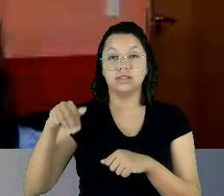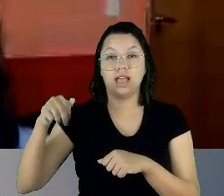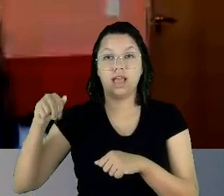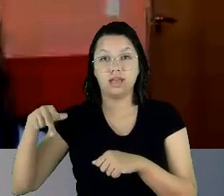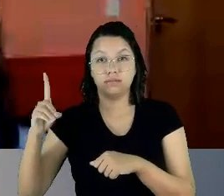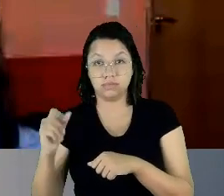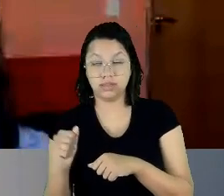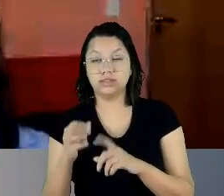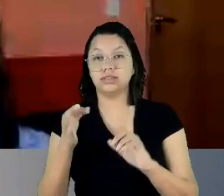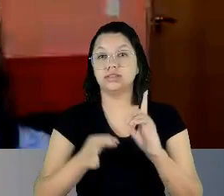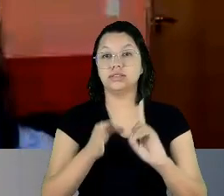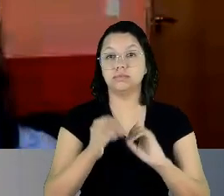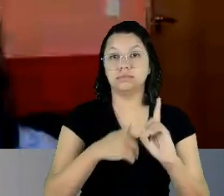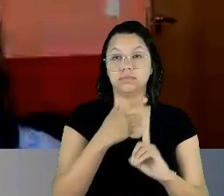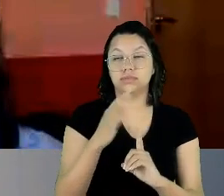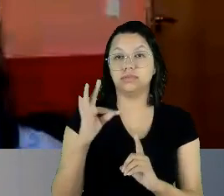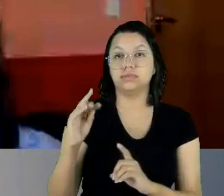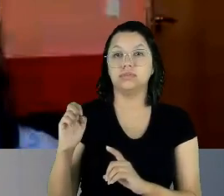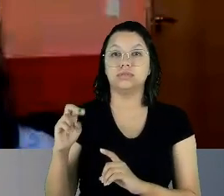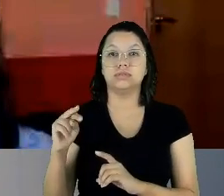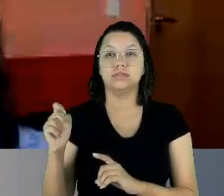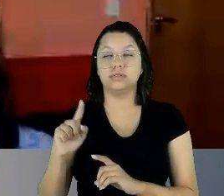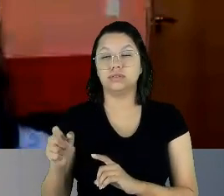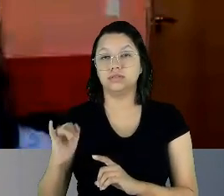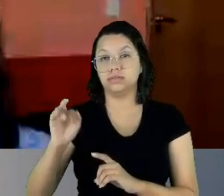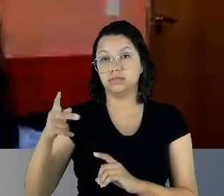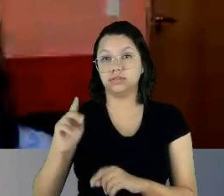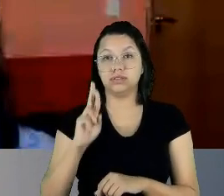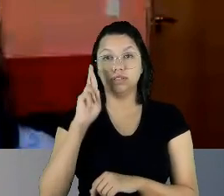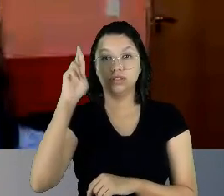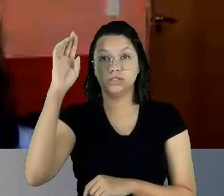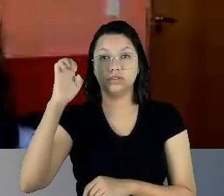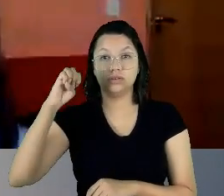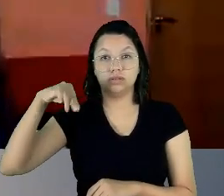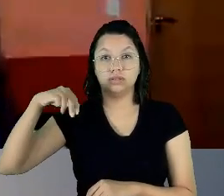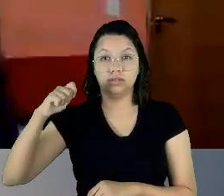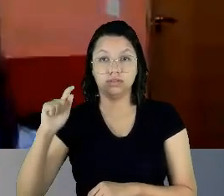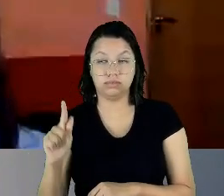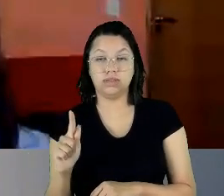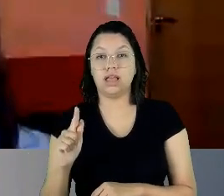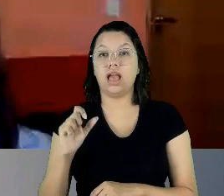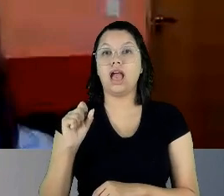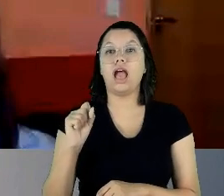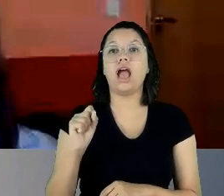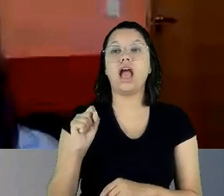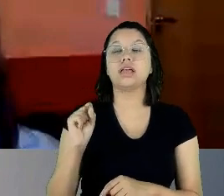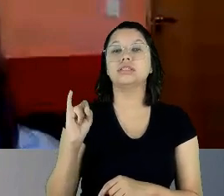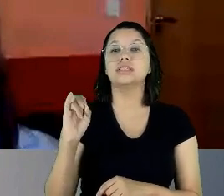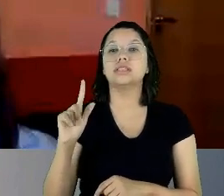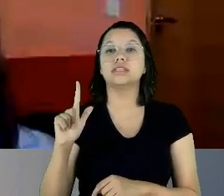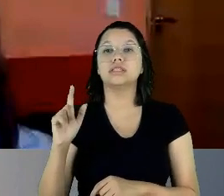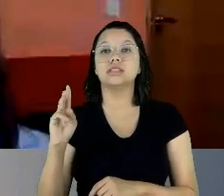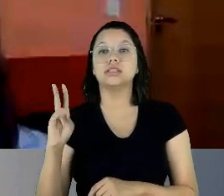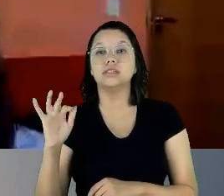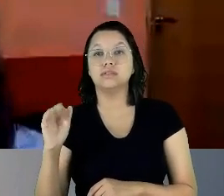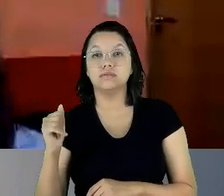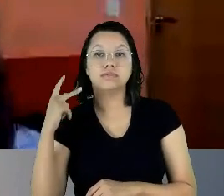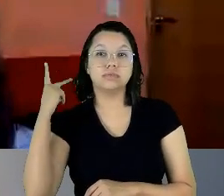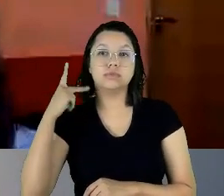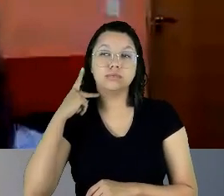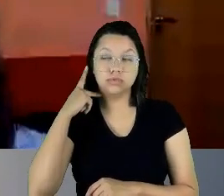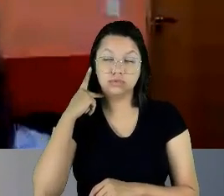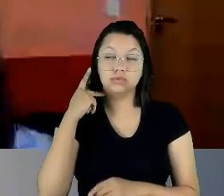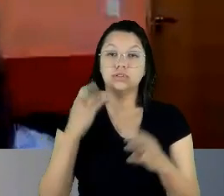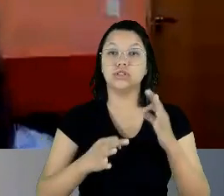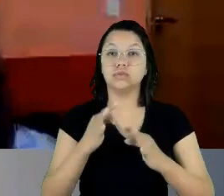presença, da desembargadora federal Terezinha Caserta, diretora da EMAG, da doutora Silvia Chaquian, promotora de justiça do